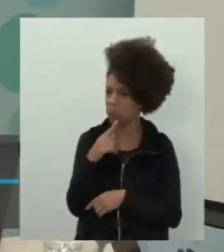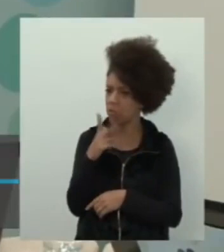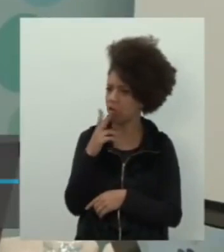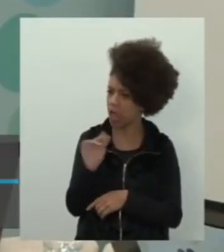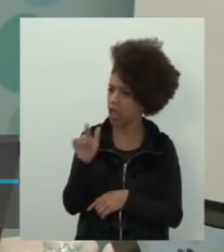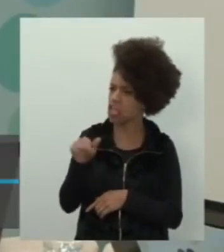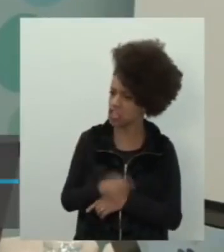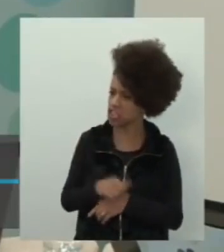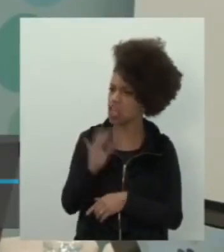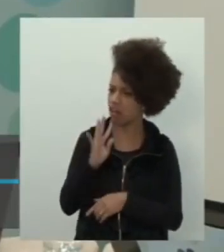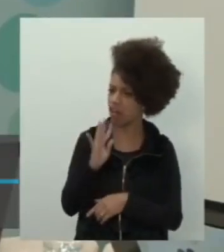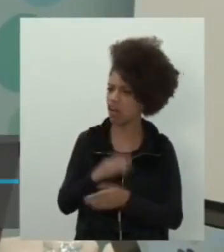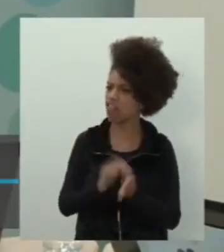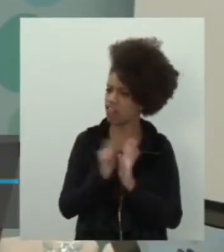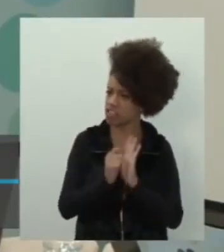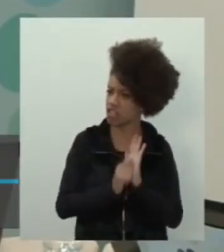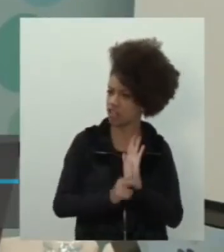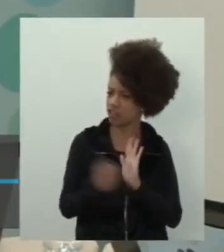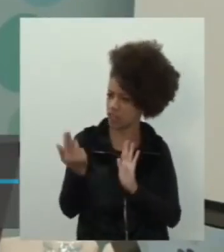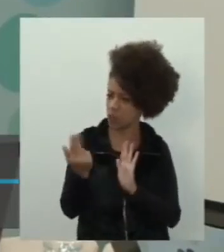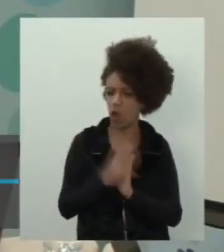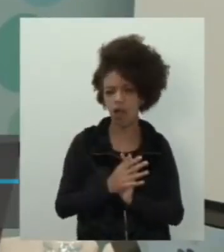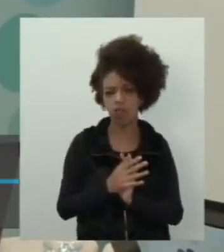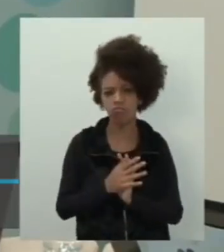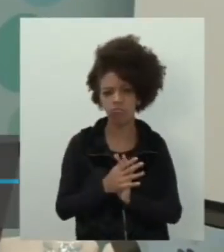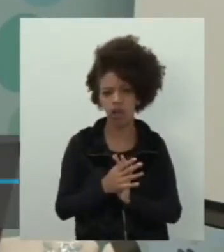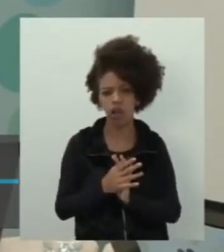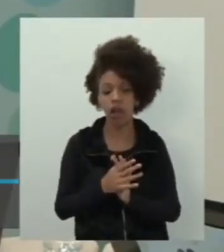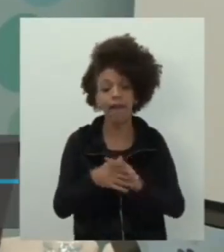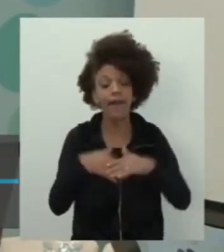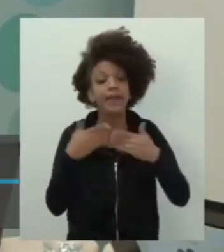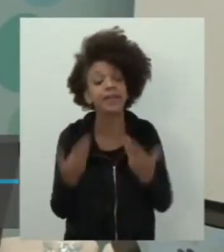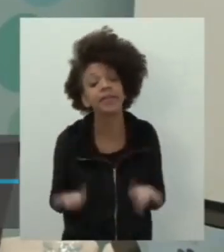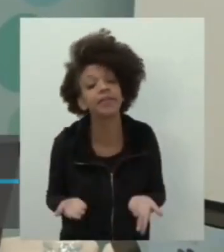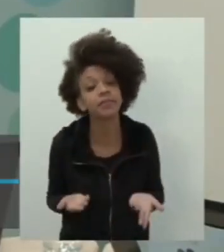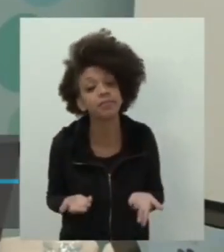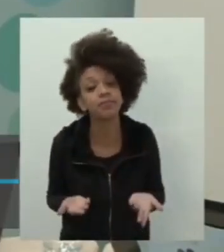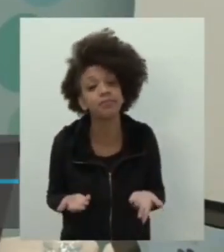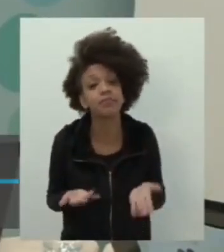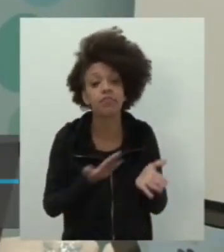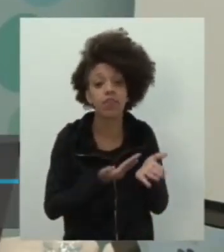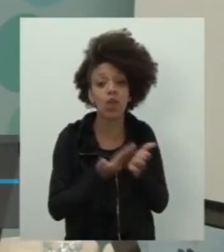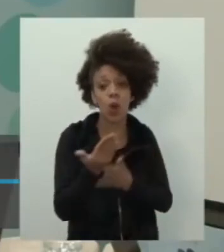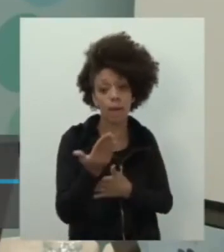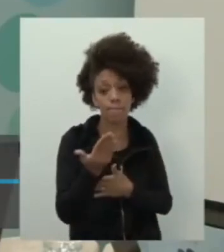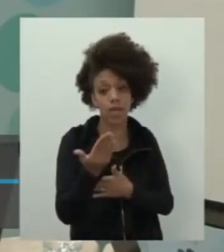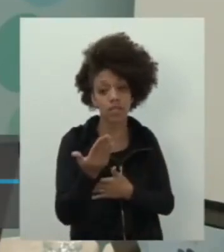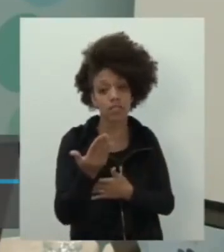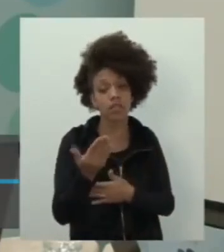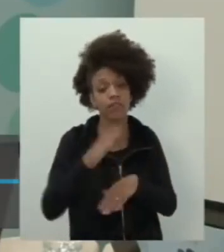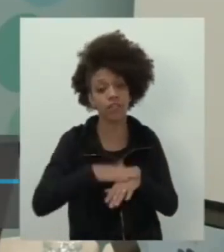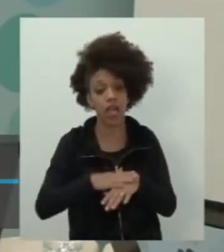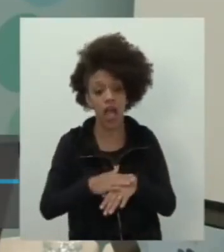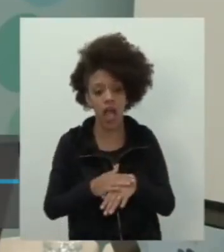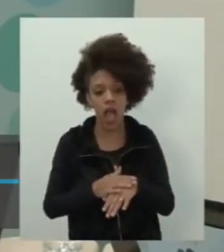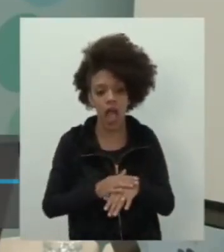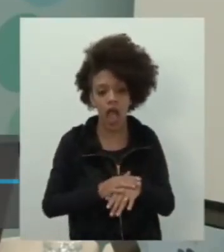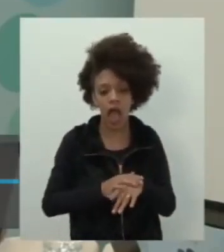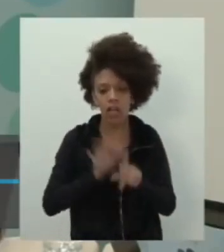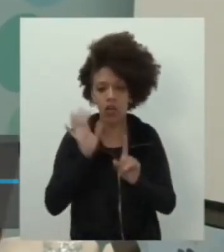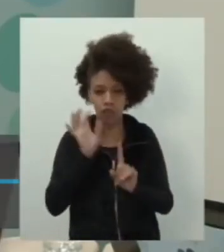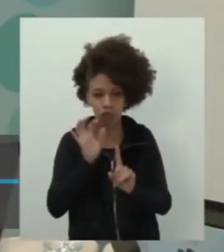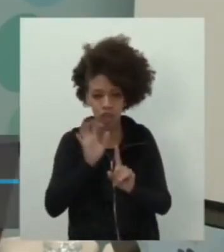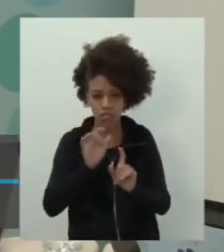vou escrever assim também, eu vou ouvir esse tipo de música, e aí começo a fazer. Outra pessoa